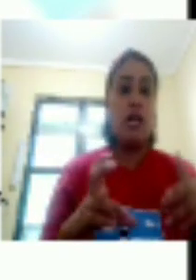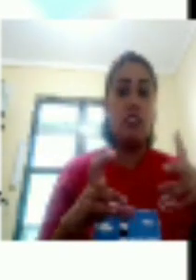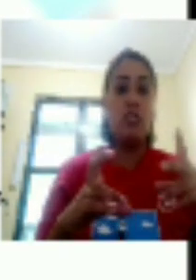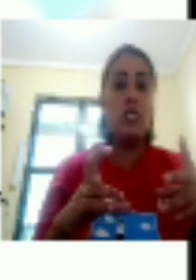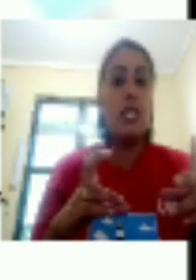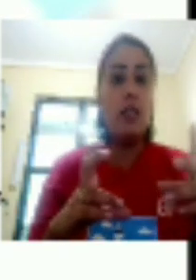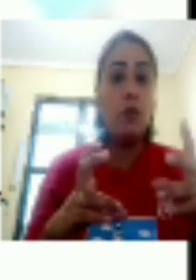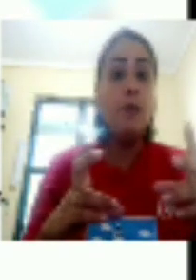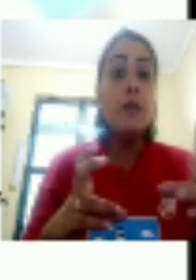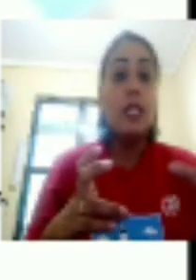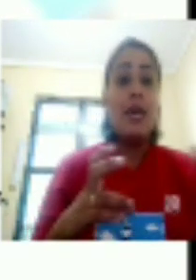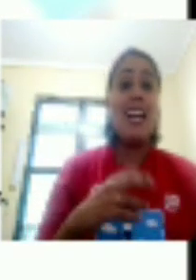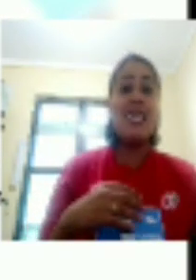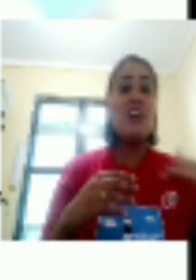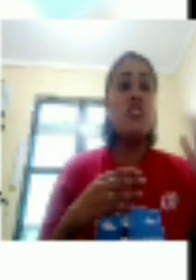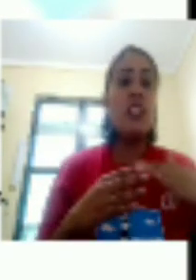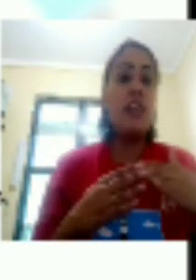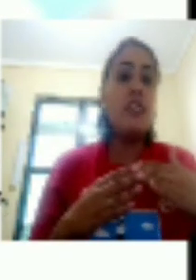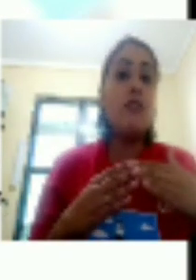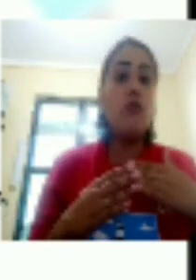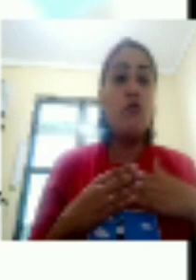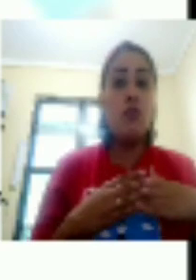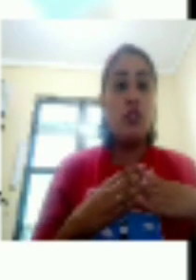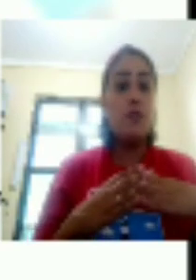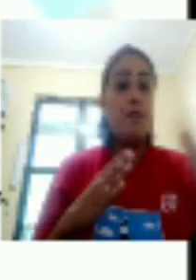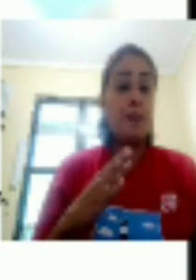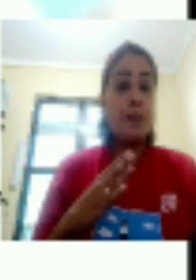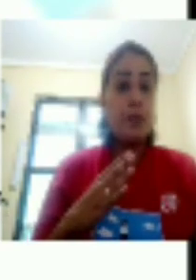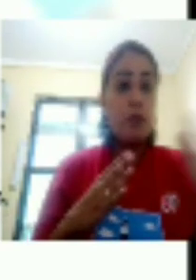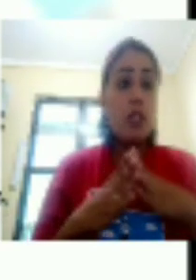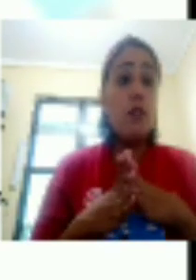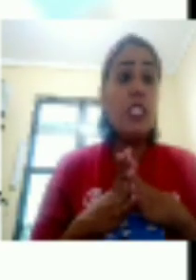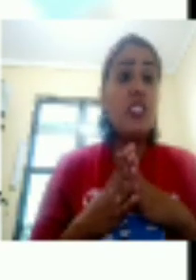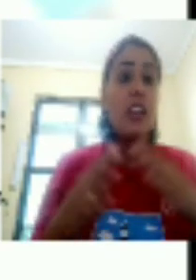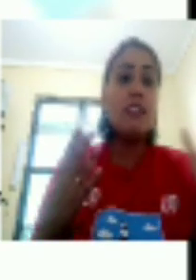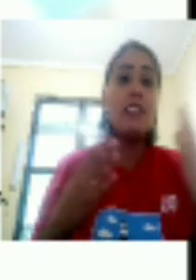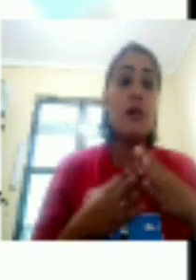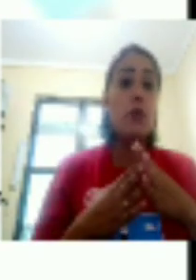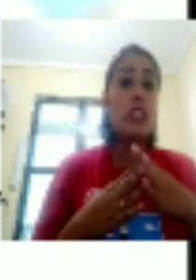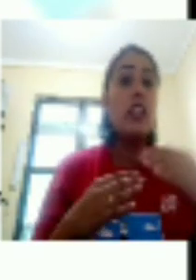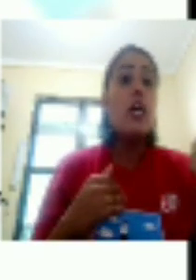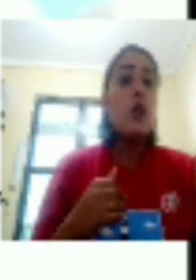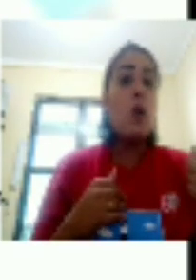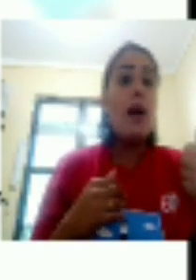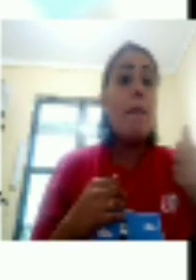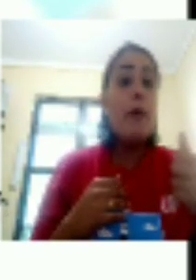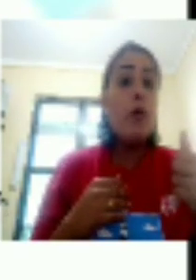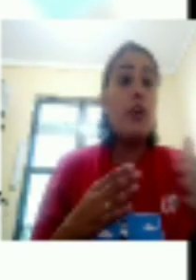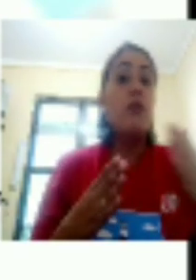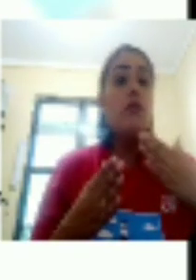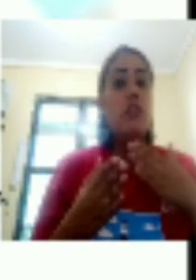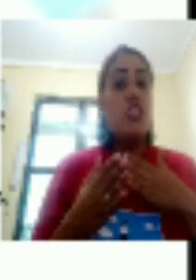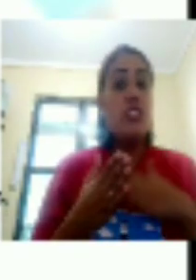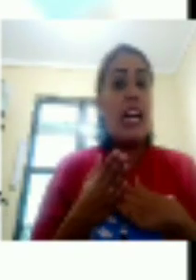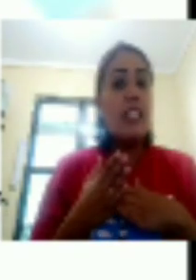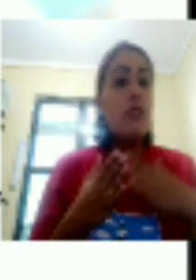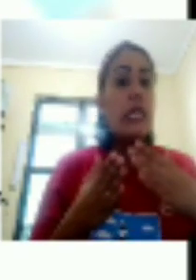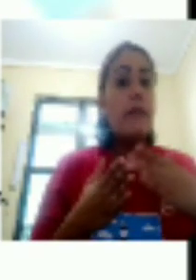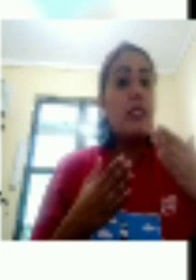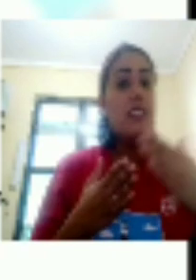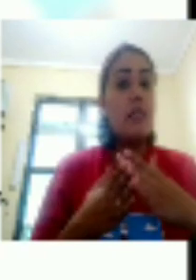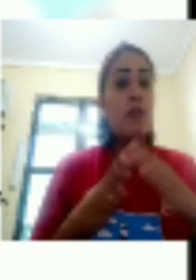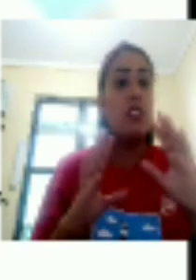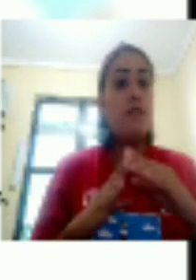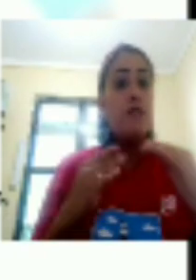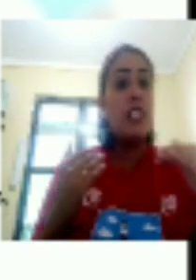nos slides, tá certo? E aí, antes da criação do SUS, o Ministério da Saúde, com apoio de Estado